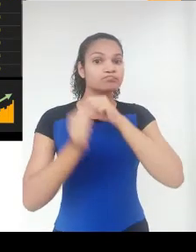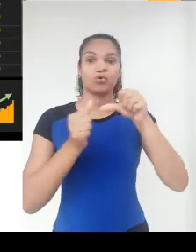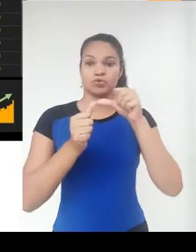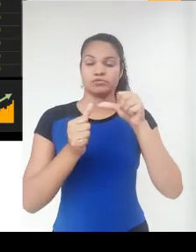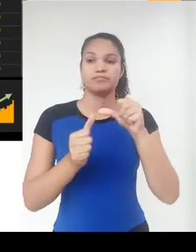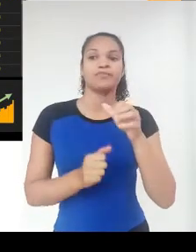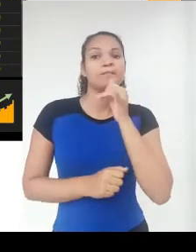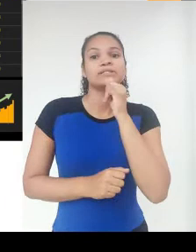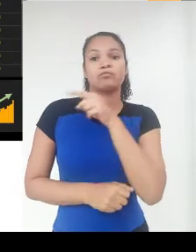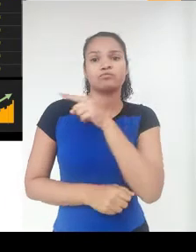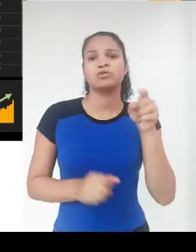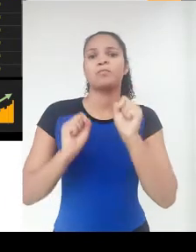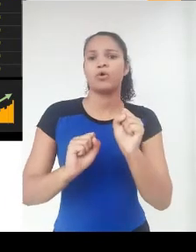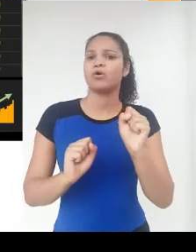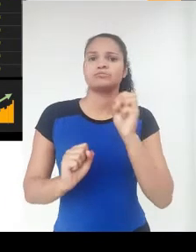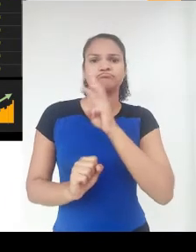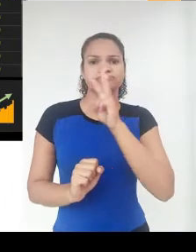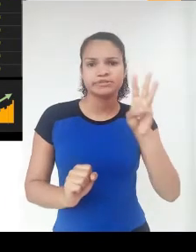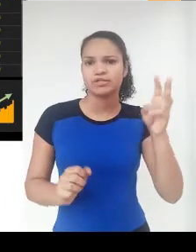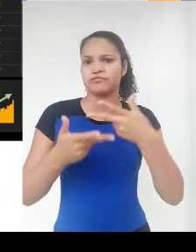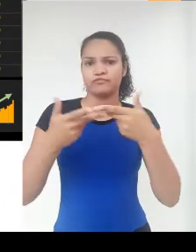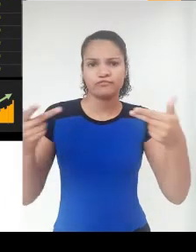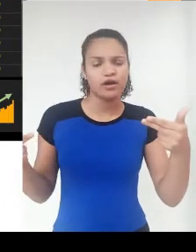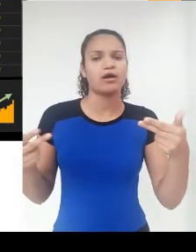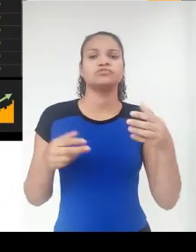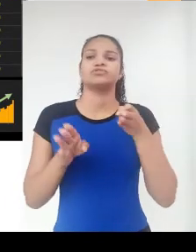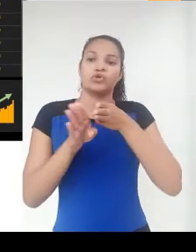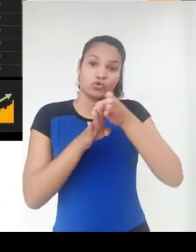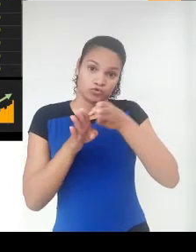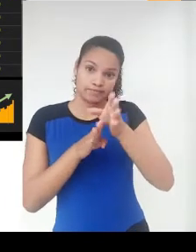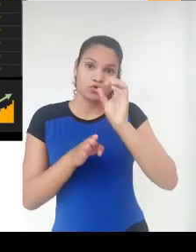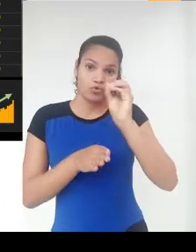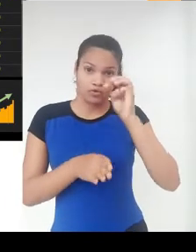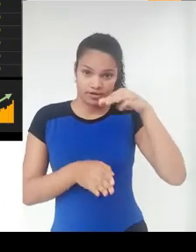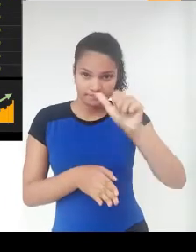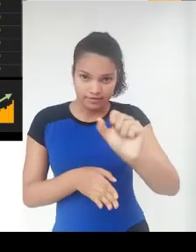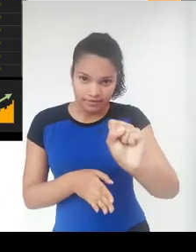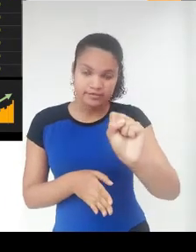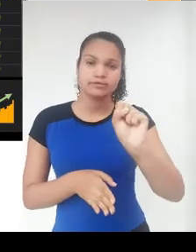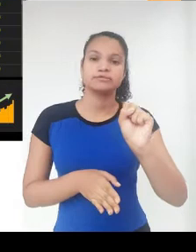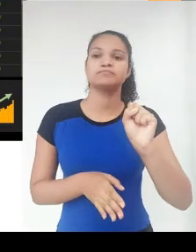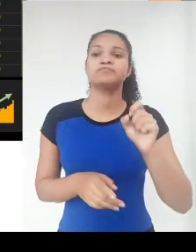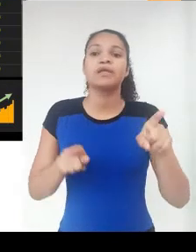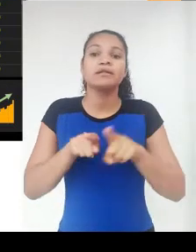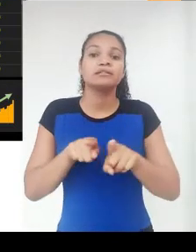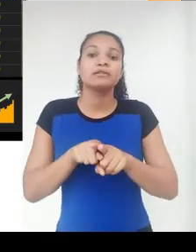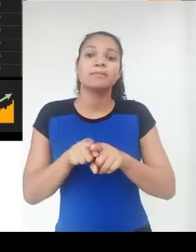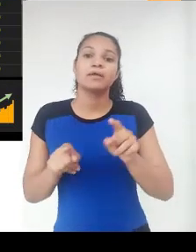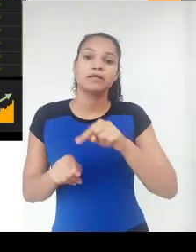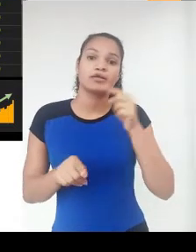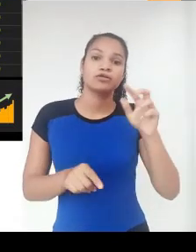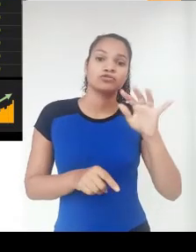vocês podem usar... Existem vários sites, recomendamos o da Organização Mundial da Saúde e também o do